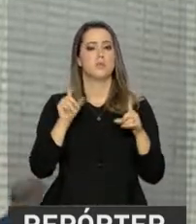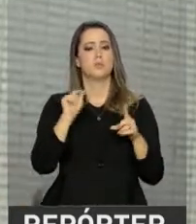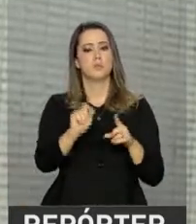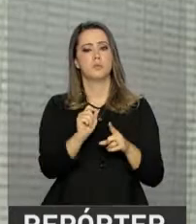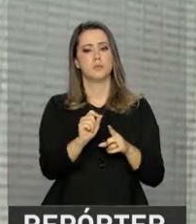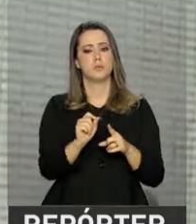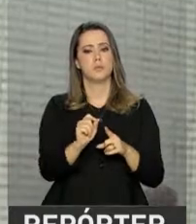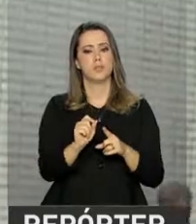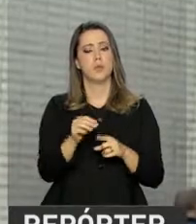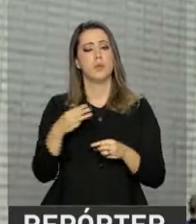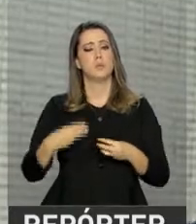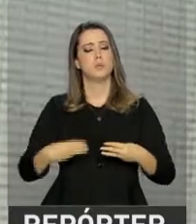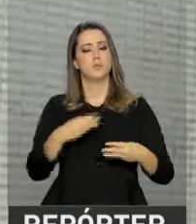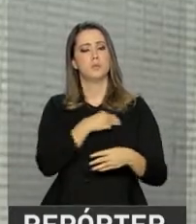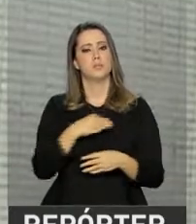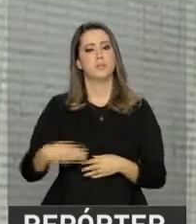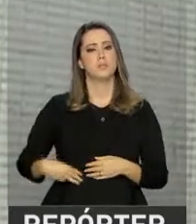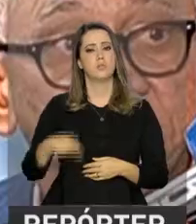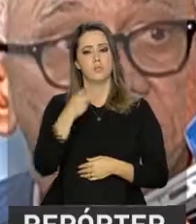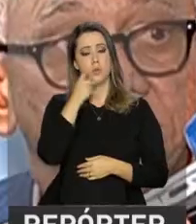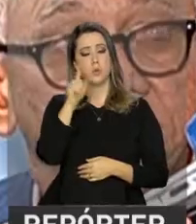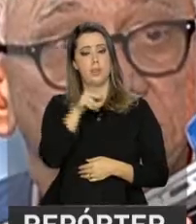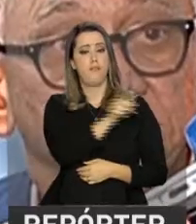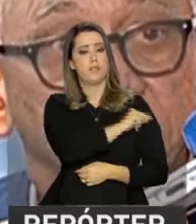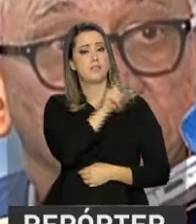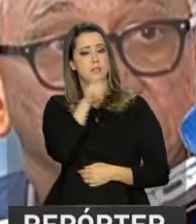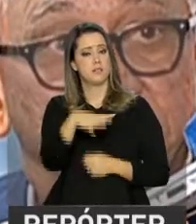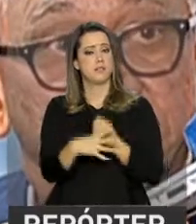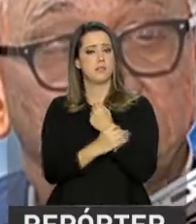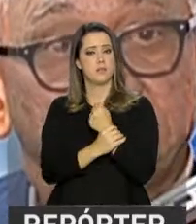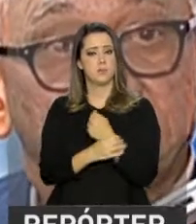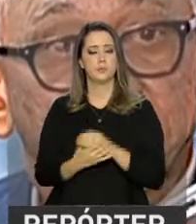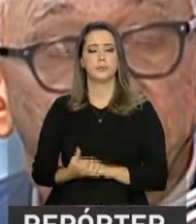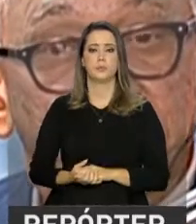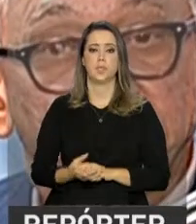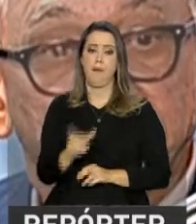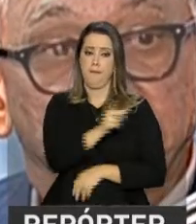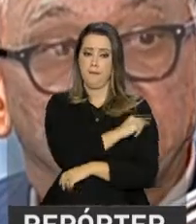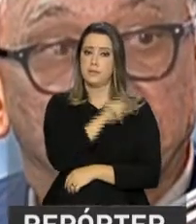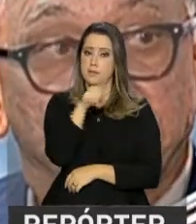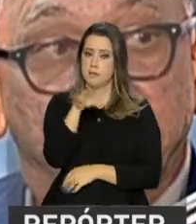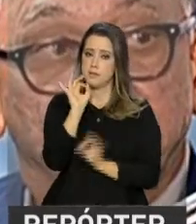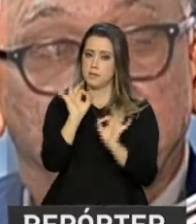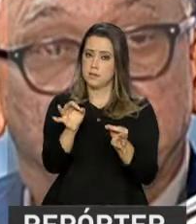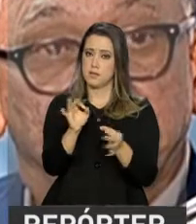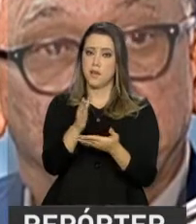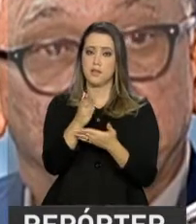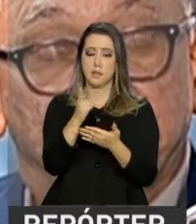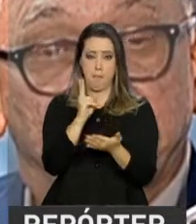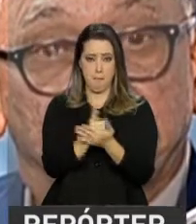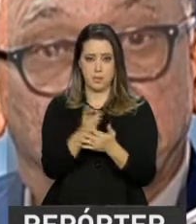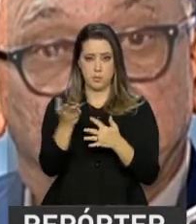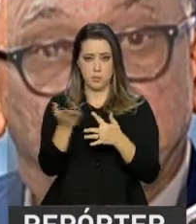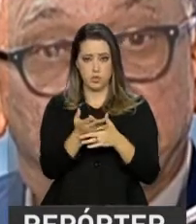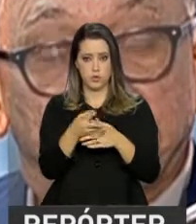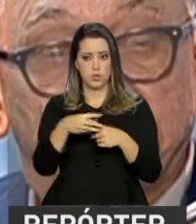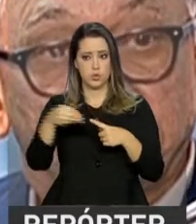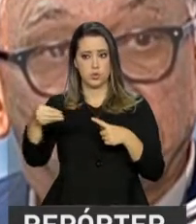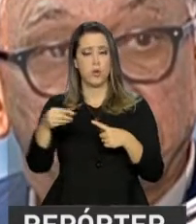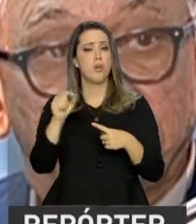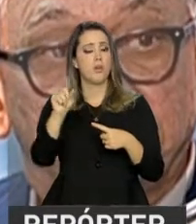que, segundo o ministro, é segura. A dose fracionada tem a eficácia e deve, portanto,